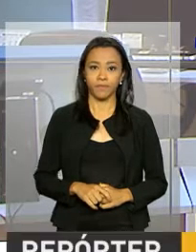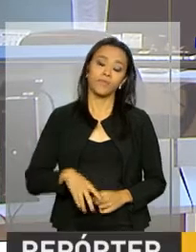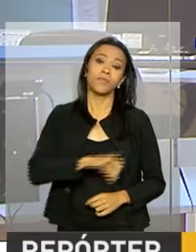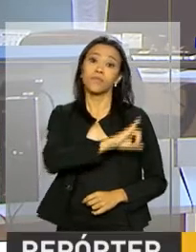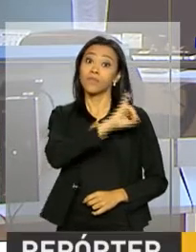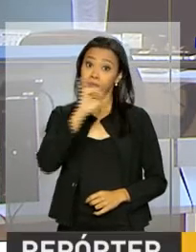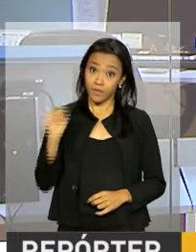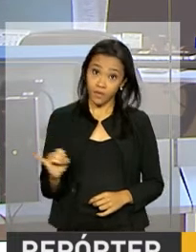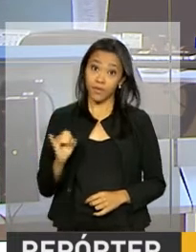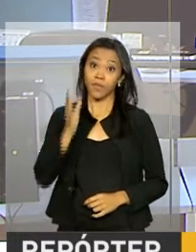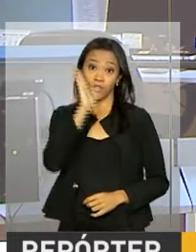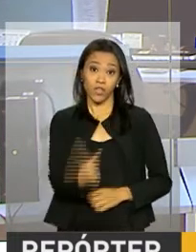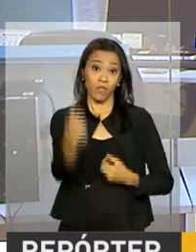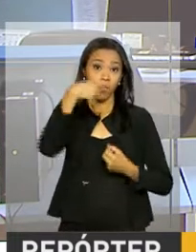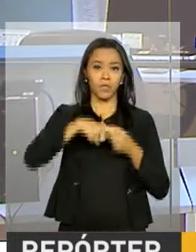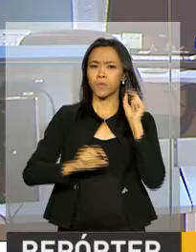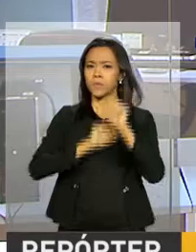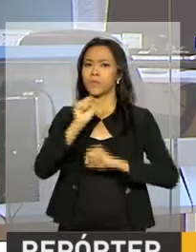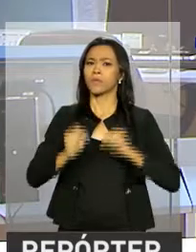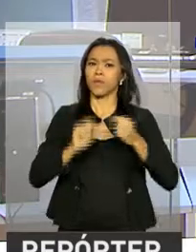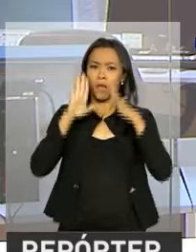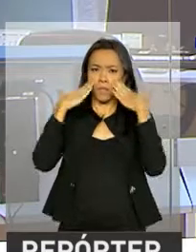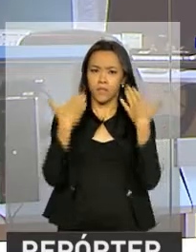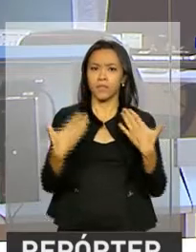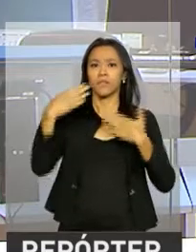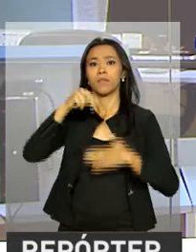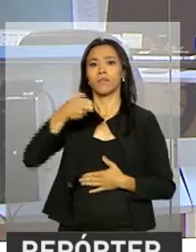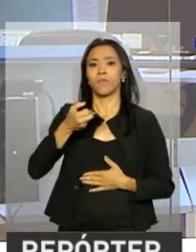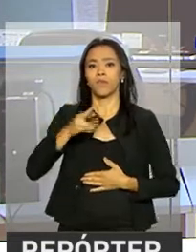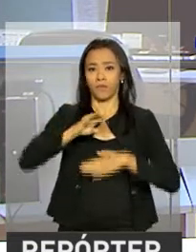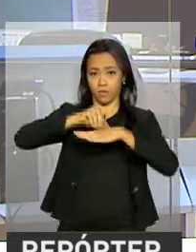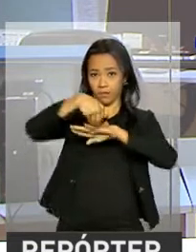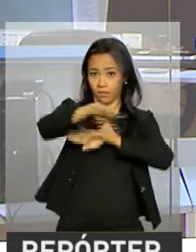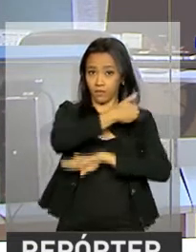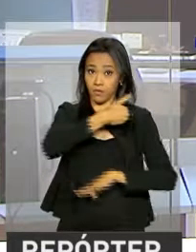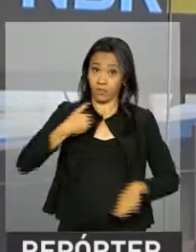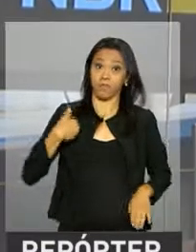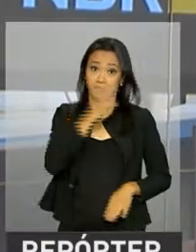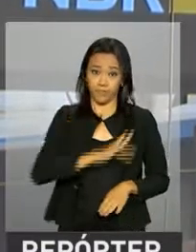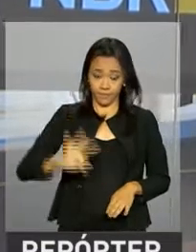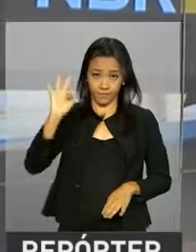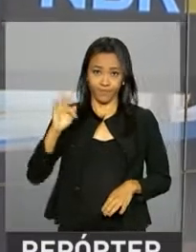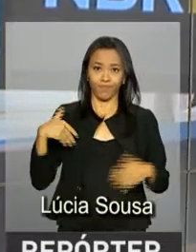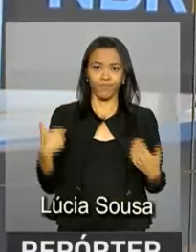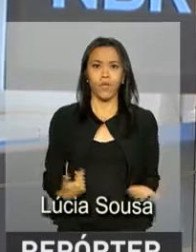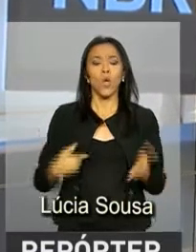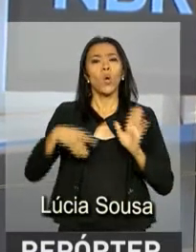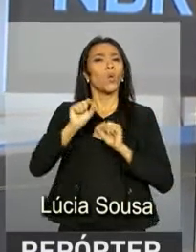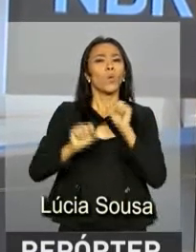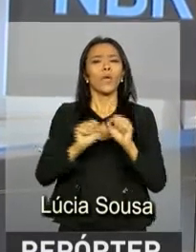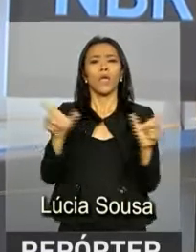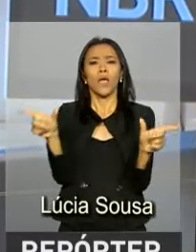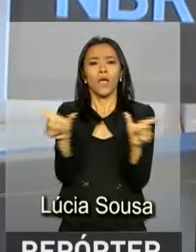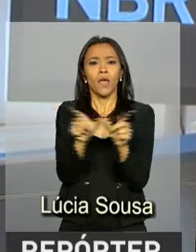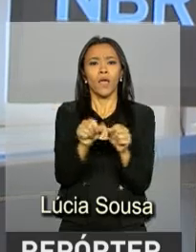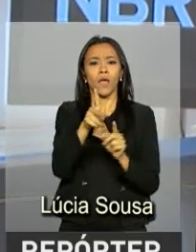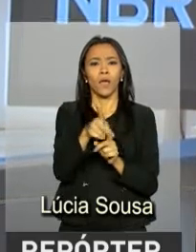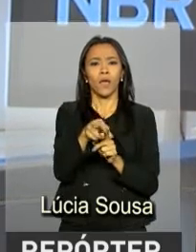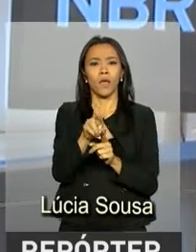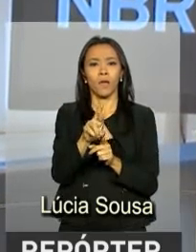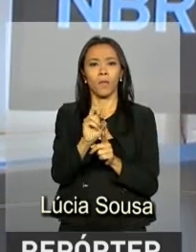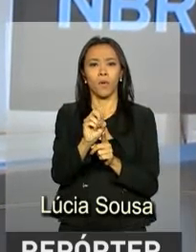olá estamos de volta com o repórter nbr notícias do governo federal o programa nacional de acesso ao ensino técnico e emprego